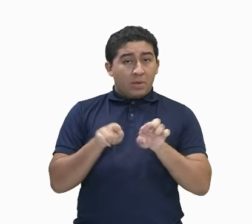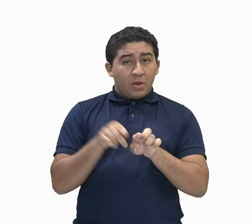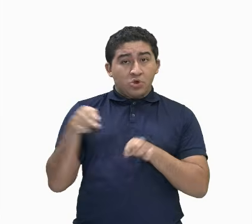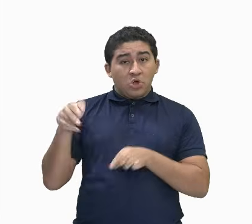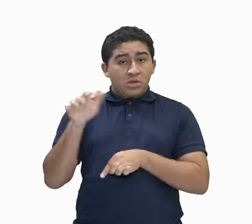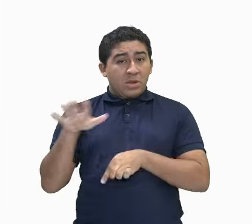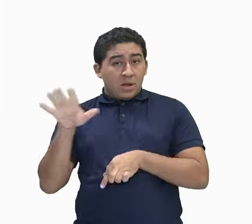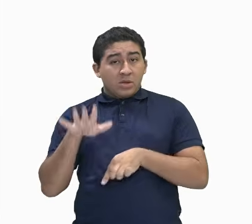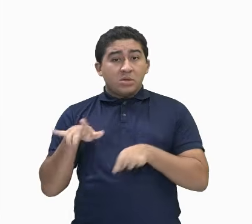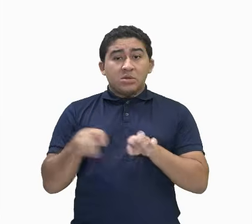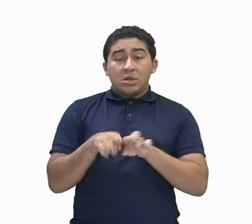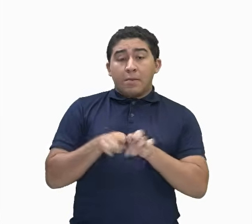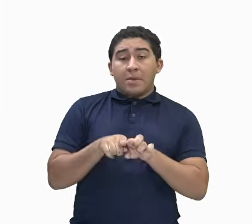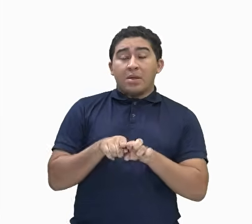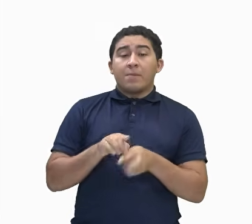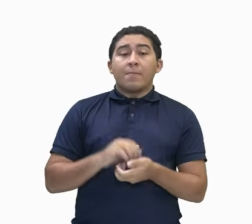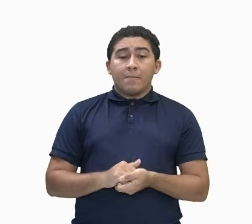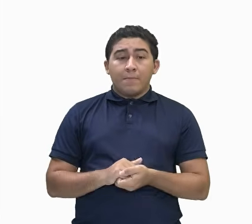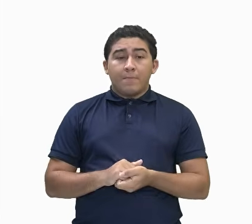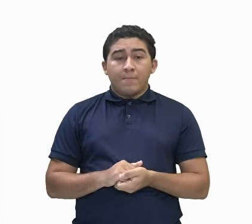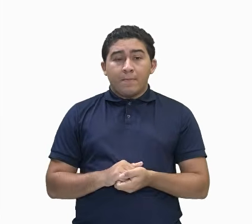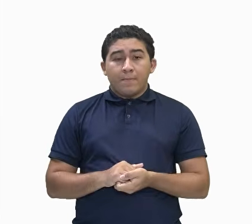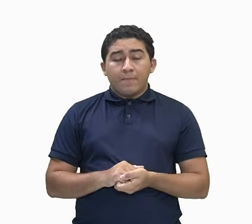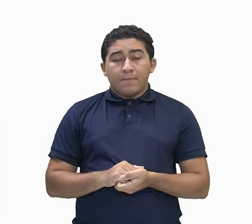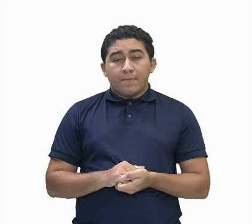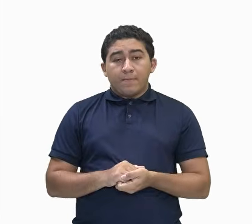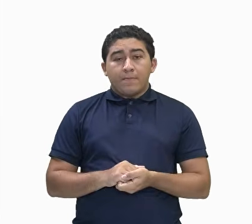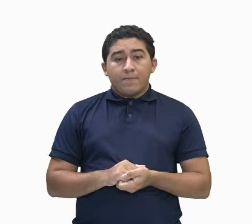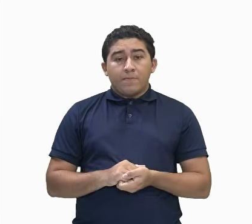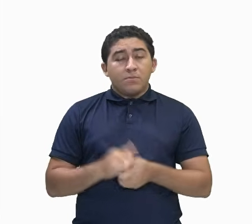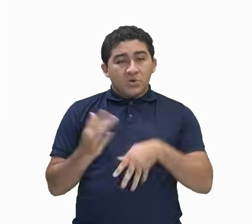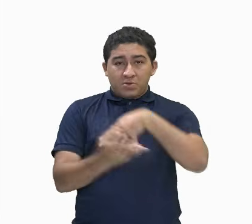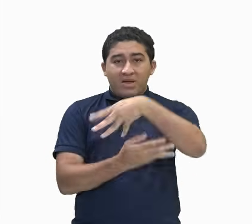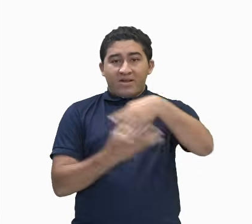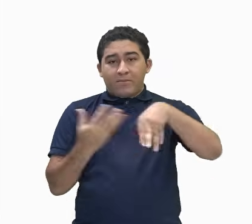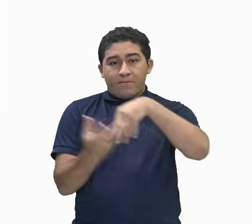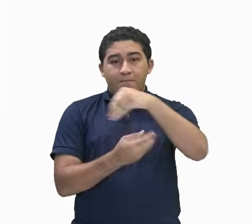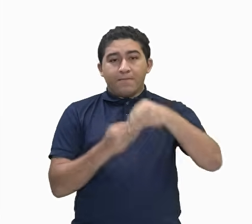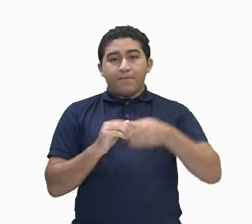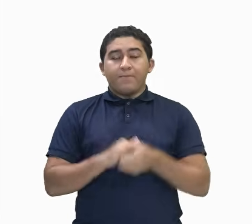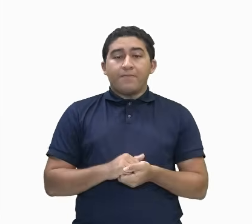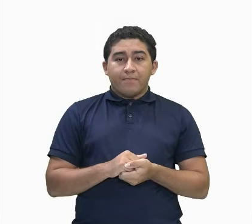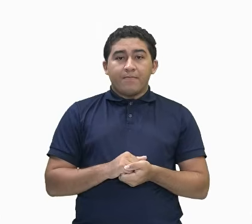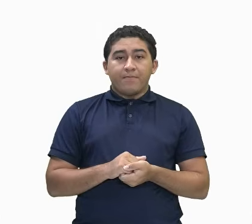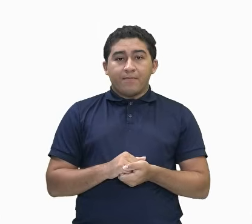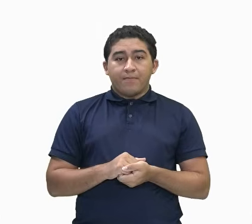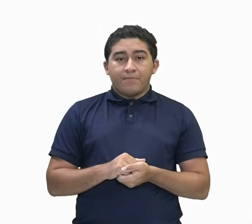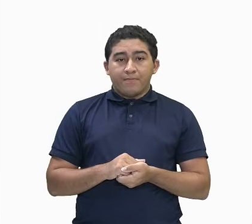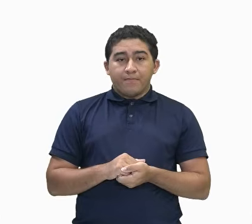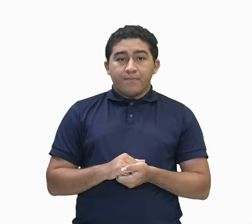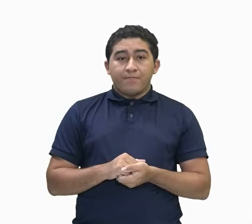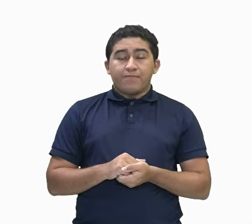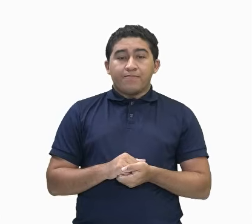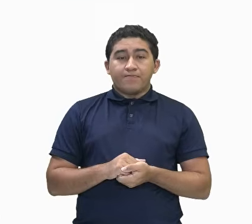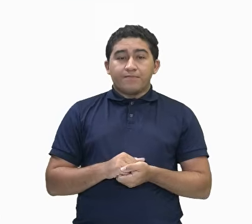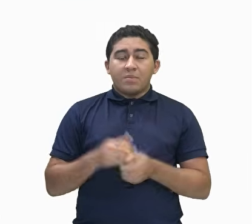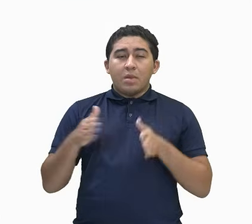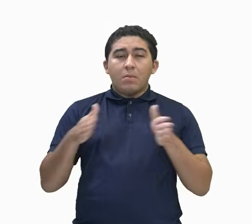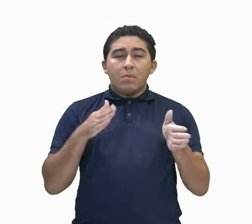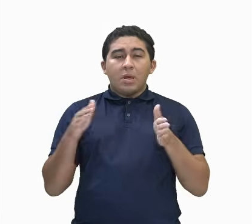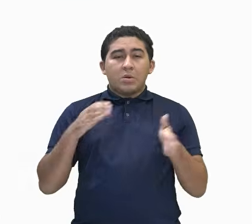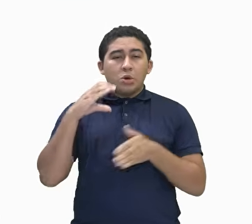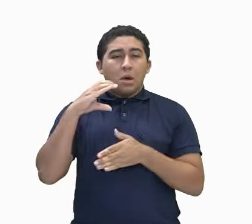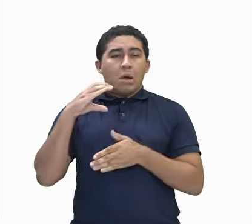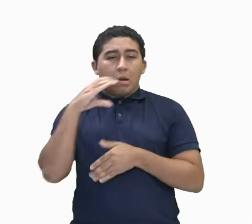da região sudeste e uma pequena parte da região sul. Os verões, gente, vão ser chuvosos no